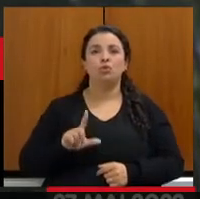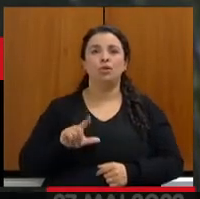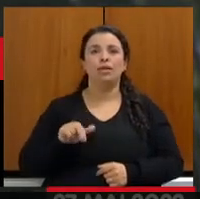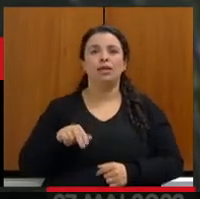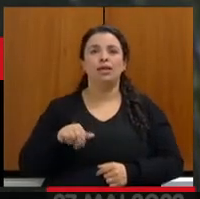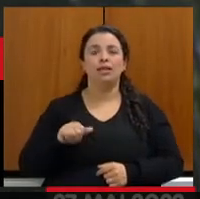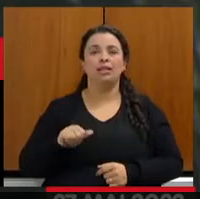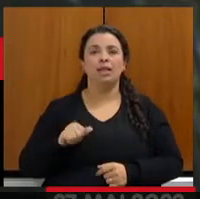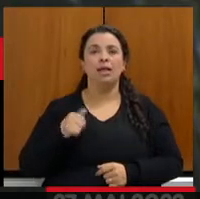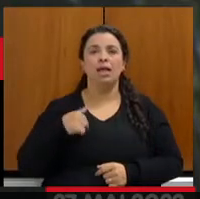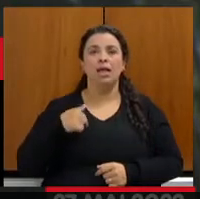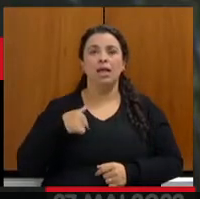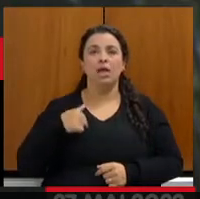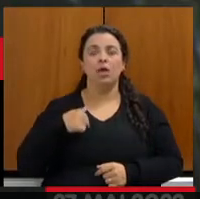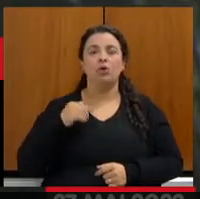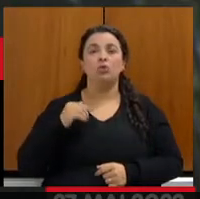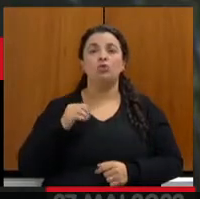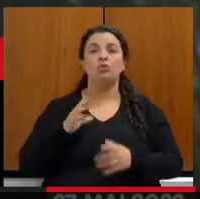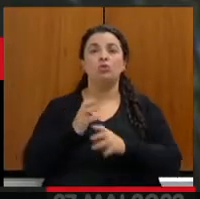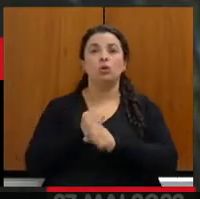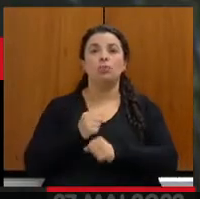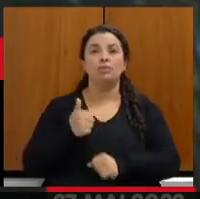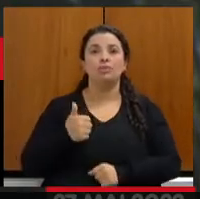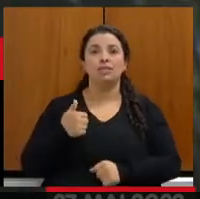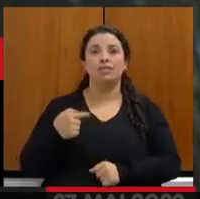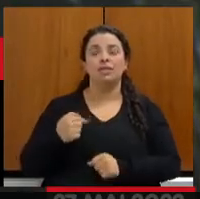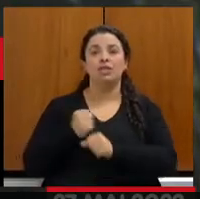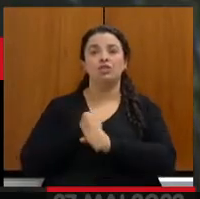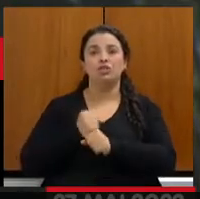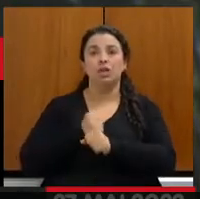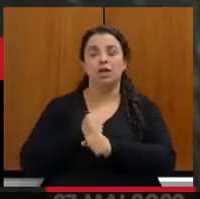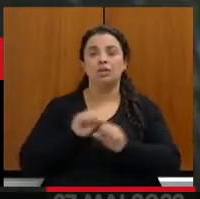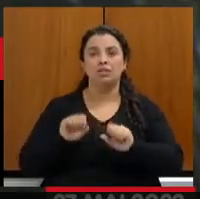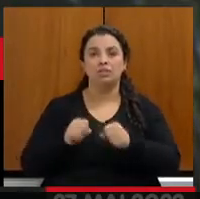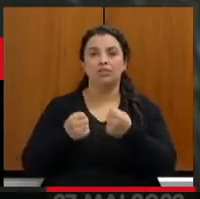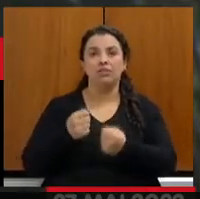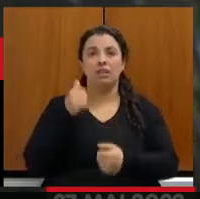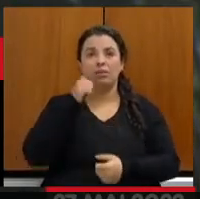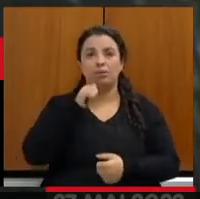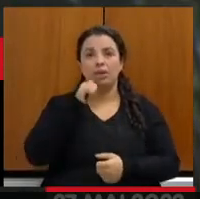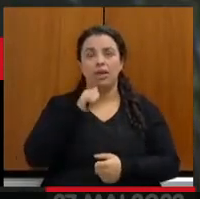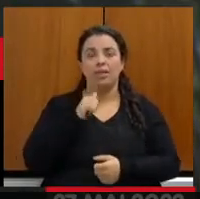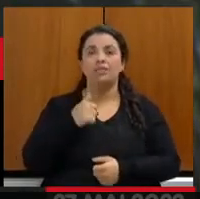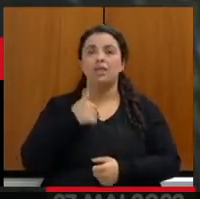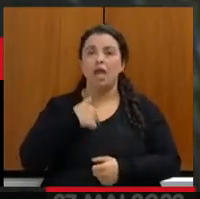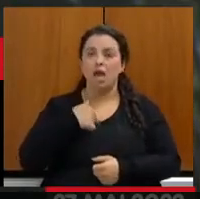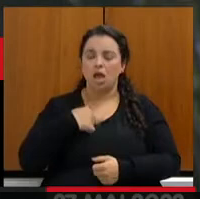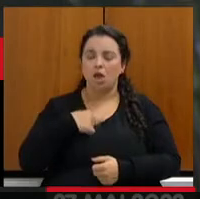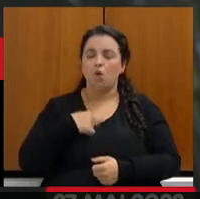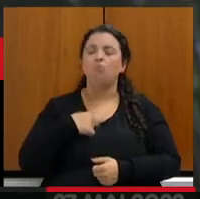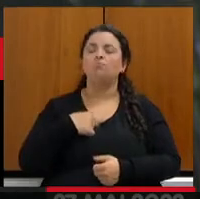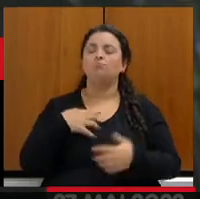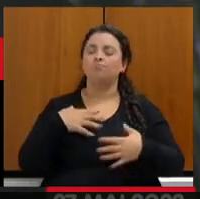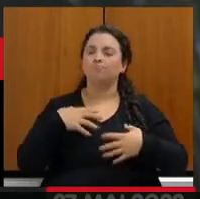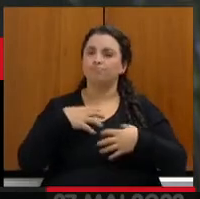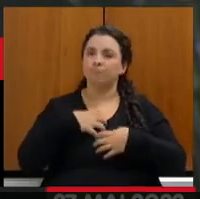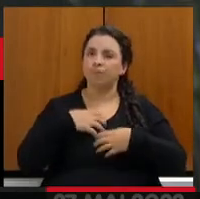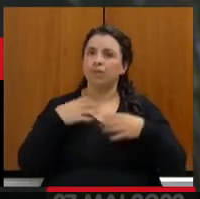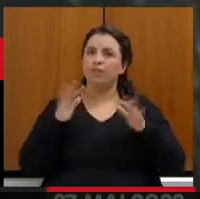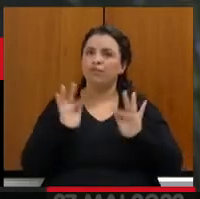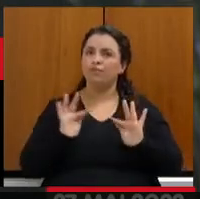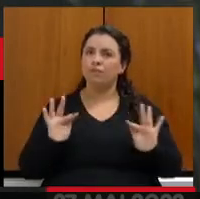17 anos da minha carreira defendendo mulheres e tenho a honra de estar entre vocês